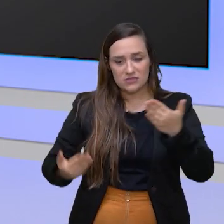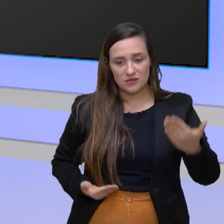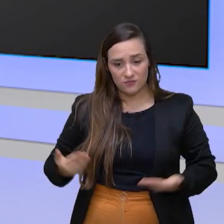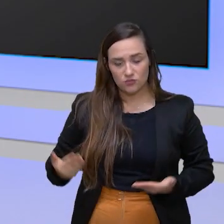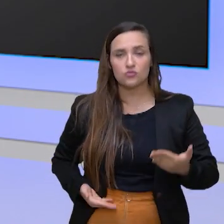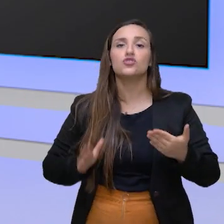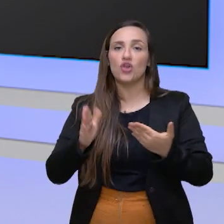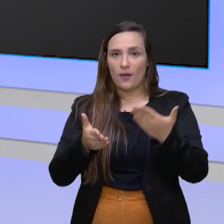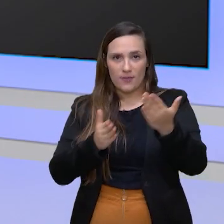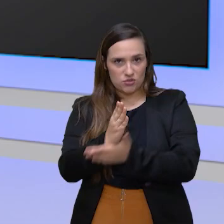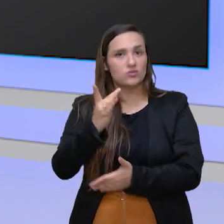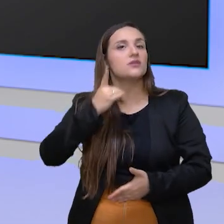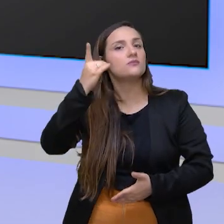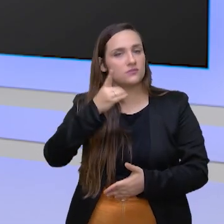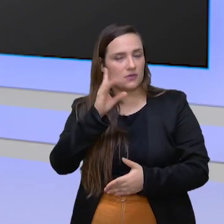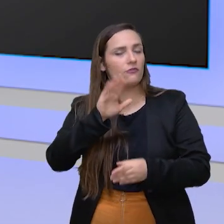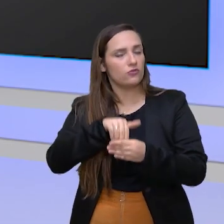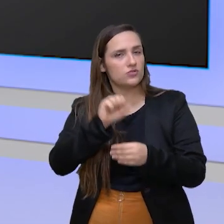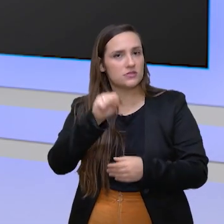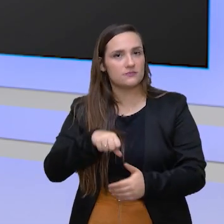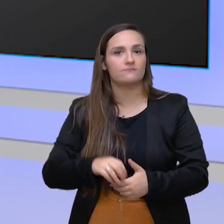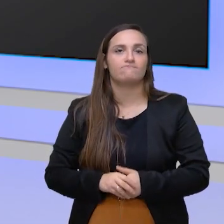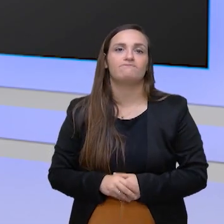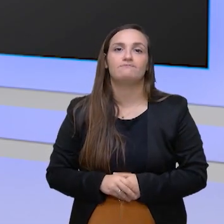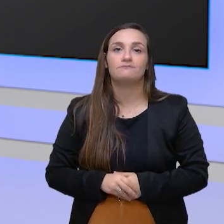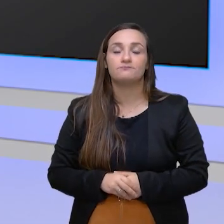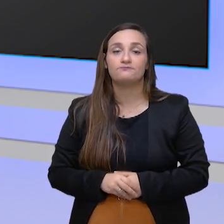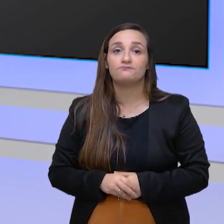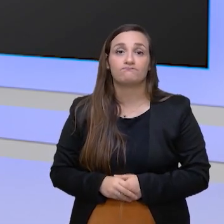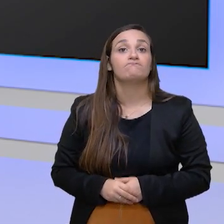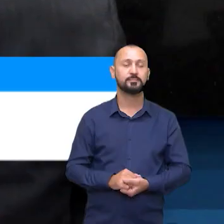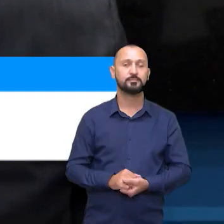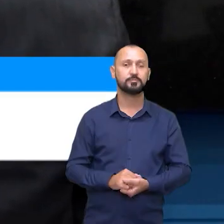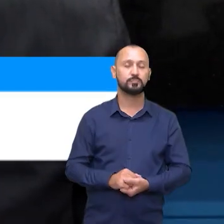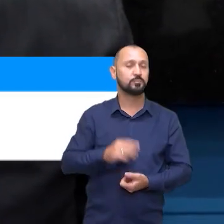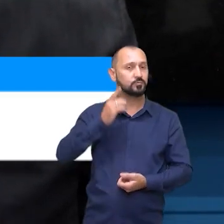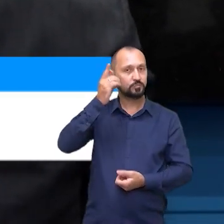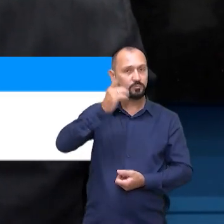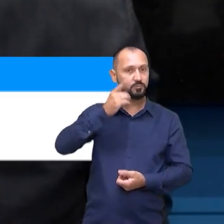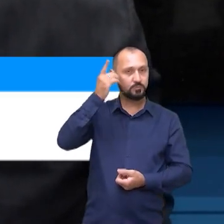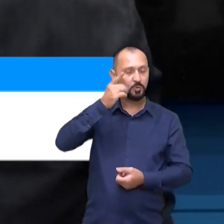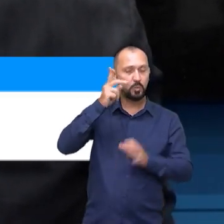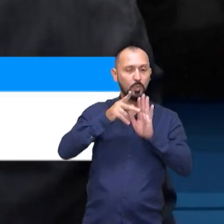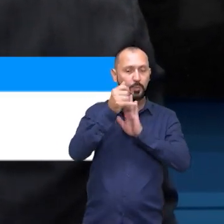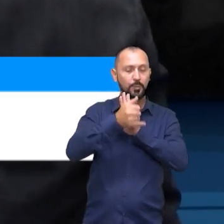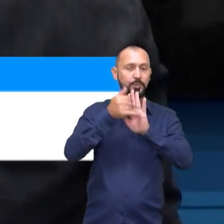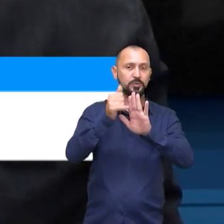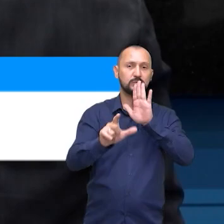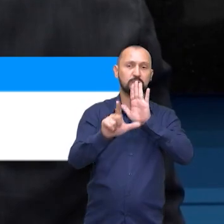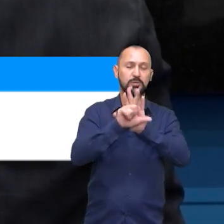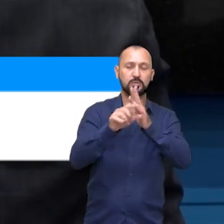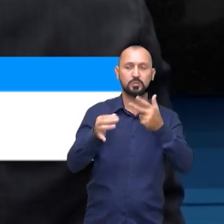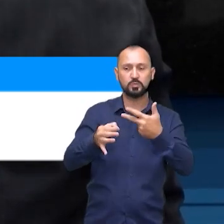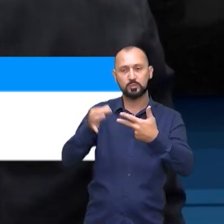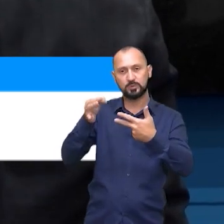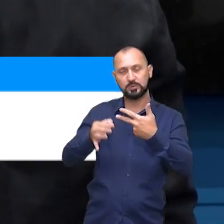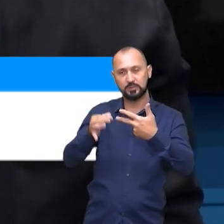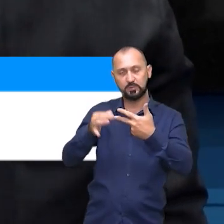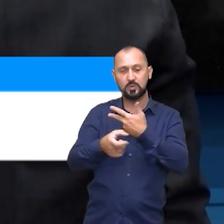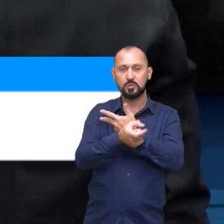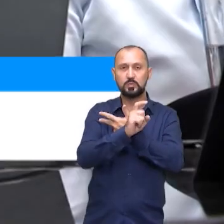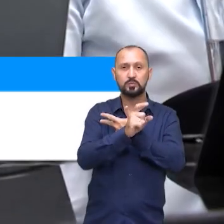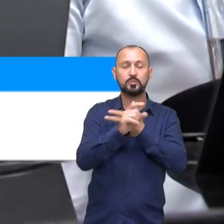Servidores Públicos também foram aprovados pelos deputados estaduais. Parlamentares aprovaram projetos do Judiciário